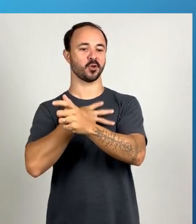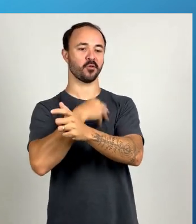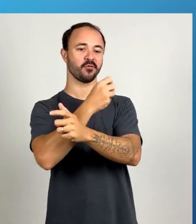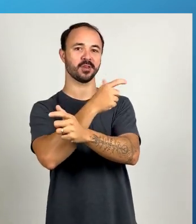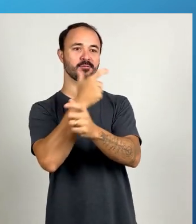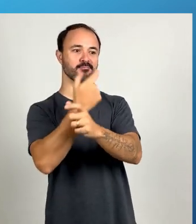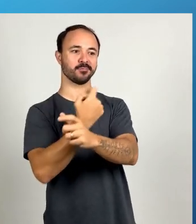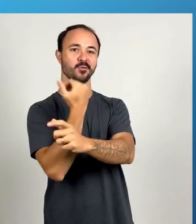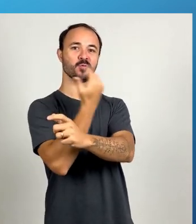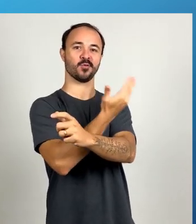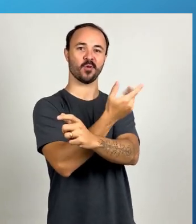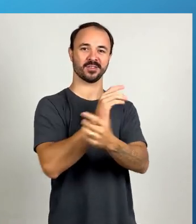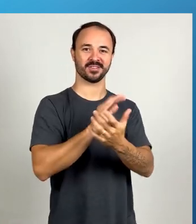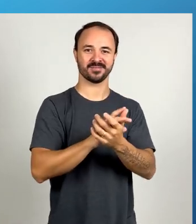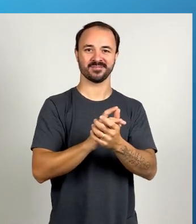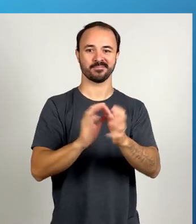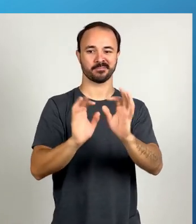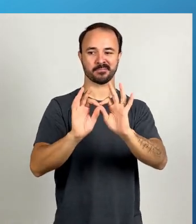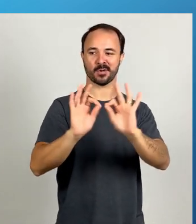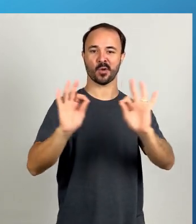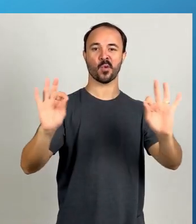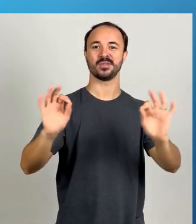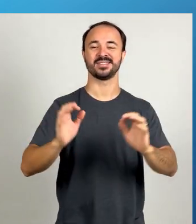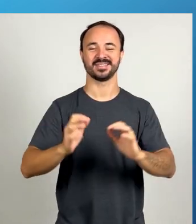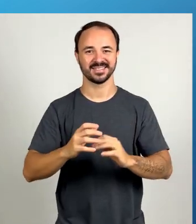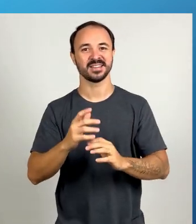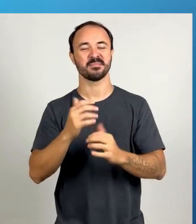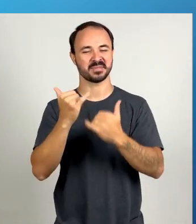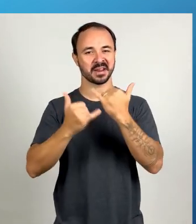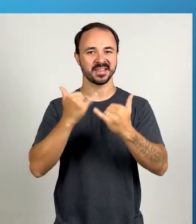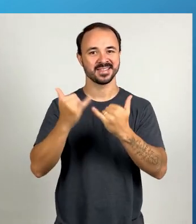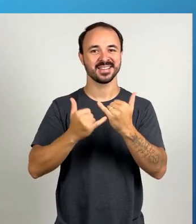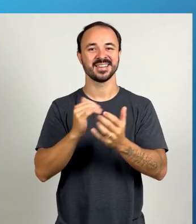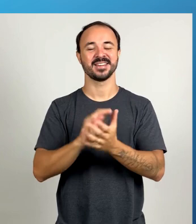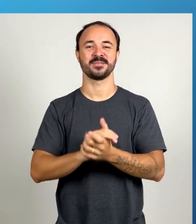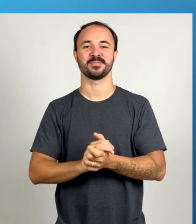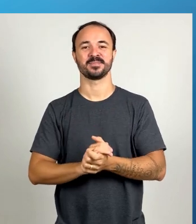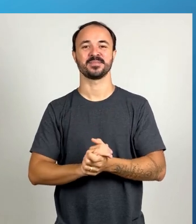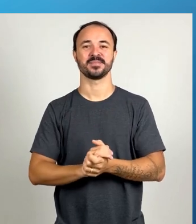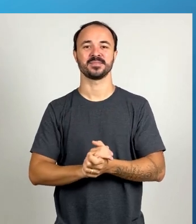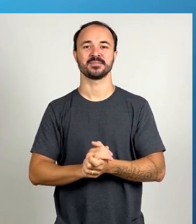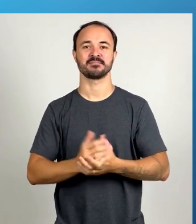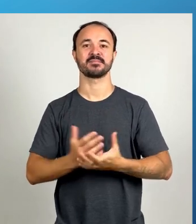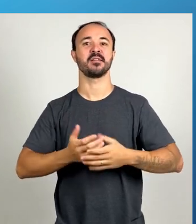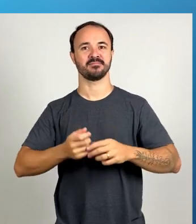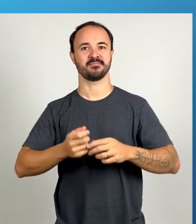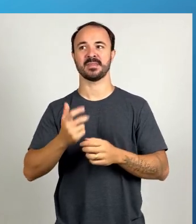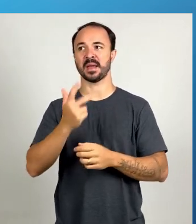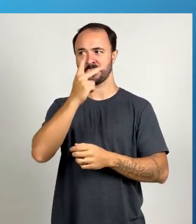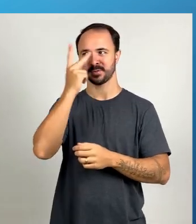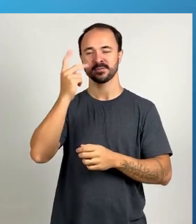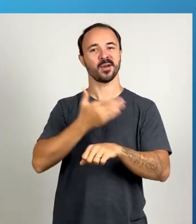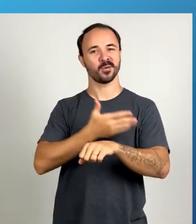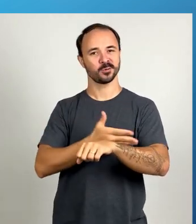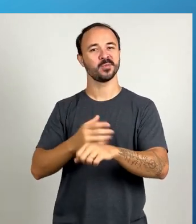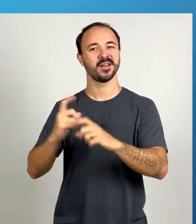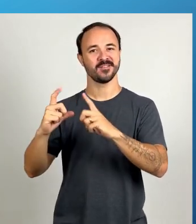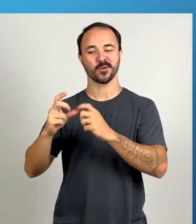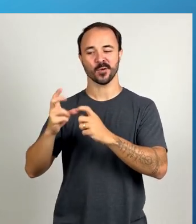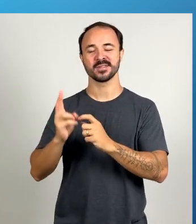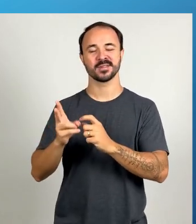outro. Então é bem característico das pessoas que visitam esses lugares fazerem essas fotos, né, com um pé em cada